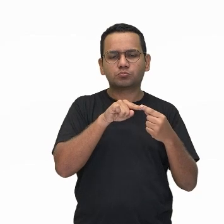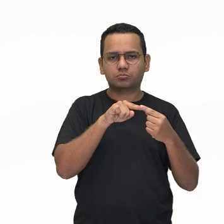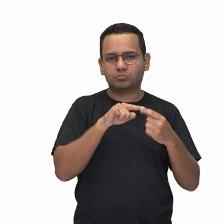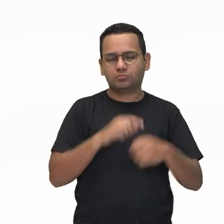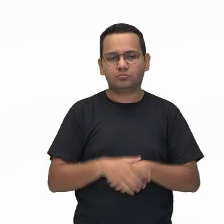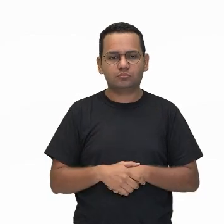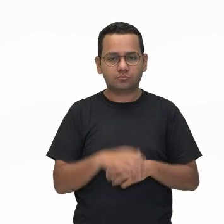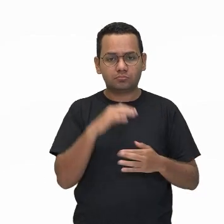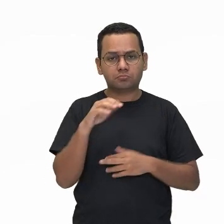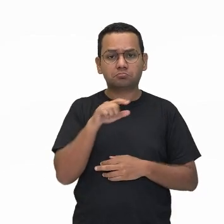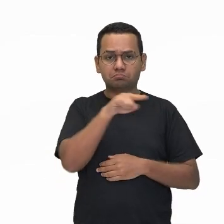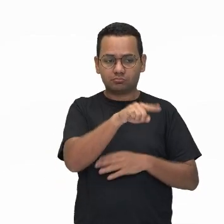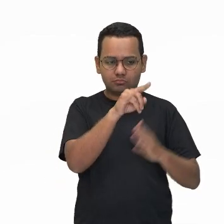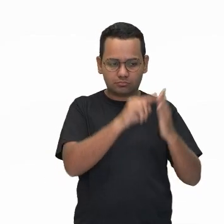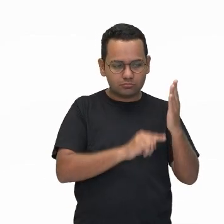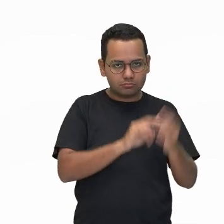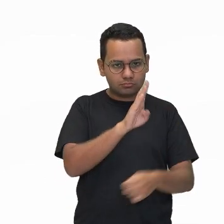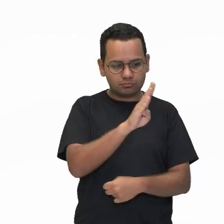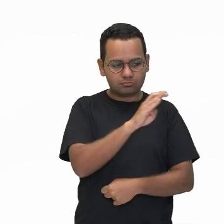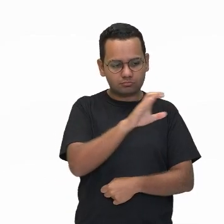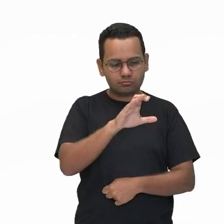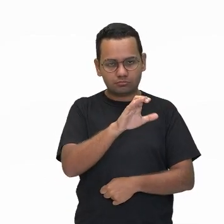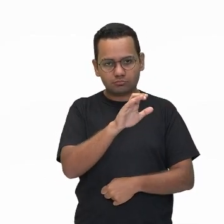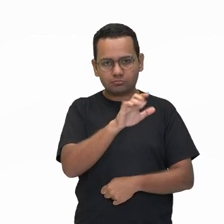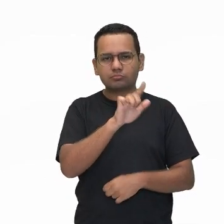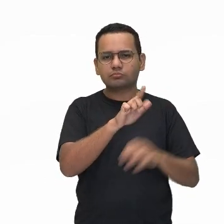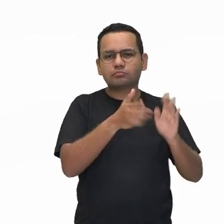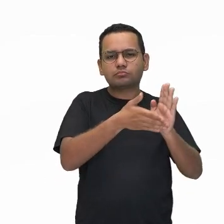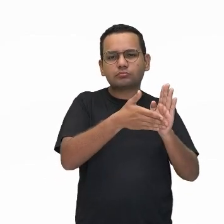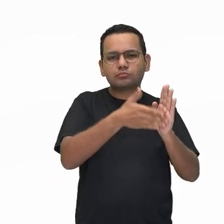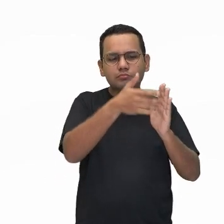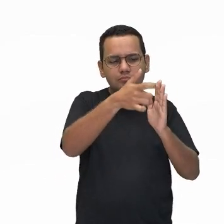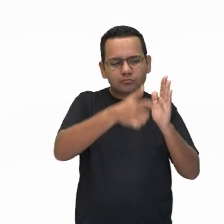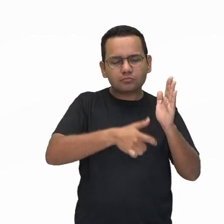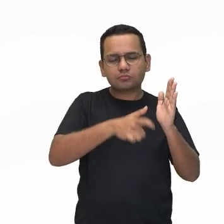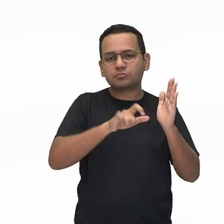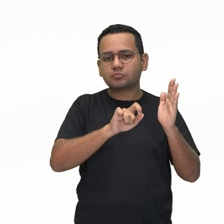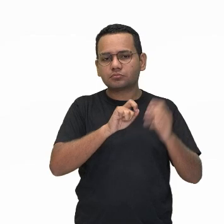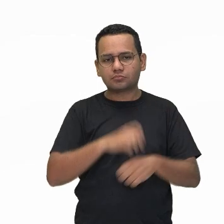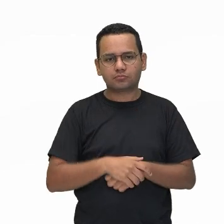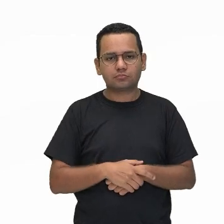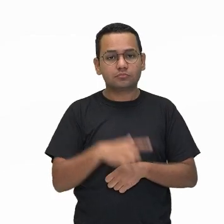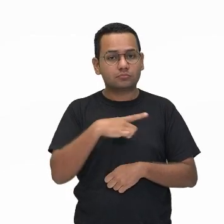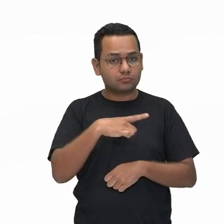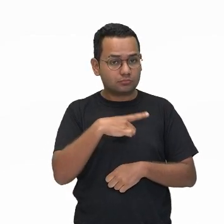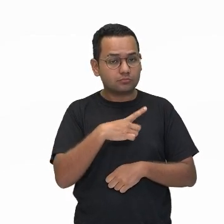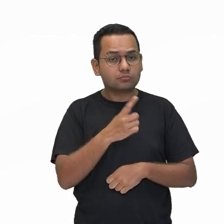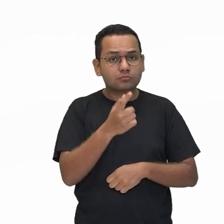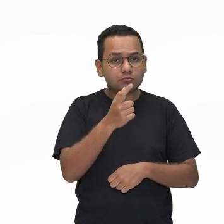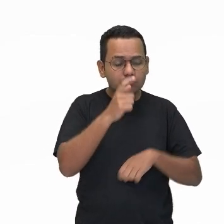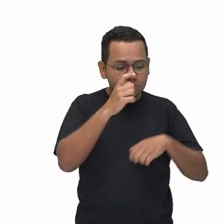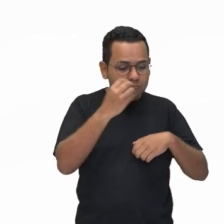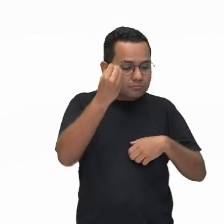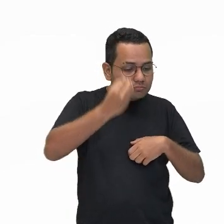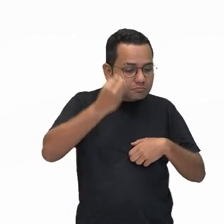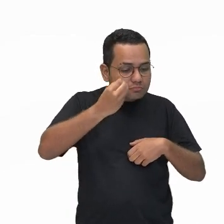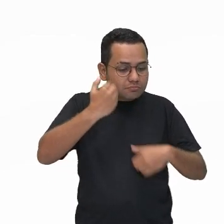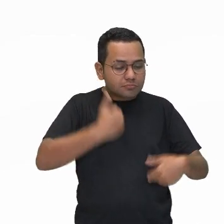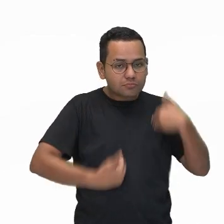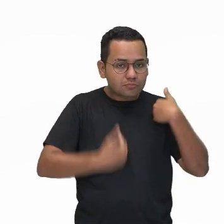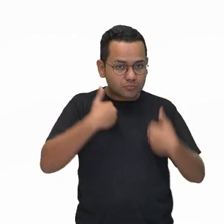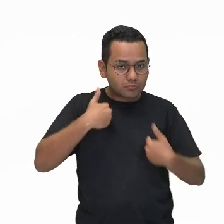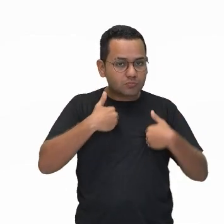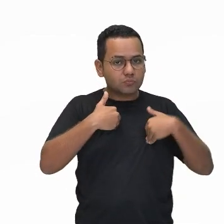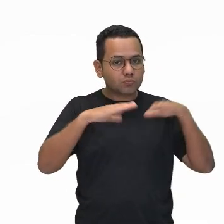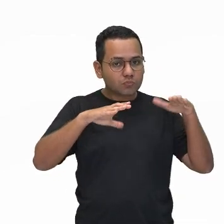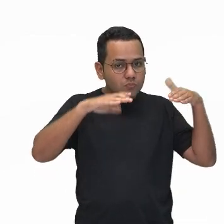bncc ela diz que as práticas corporais de Aventura exploram-se expressões e formas de experimentação corporal centradas nas